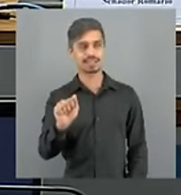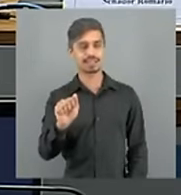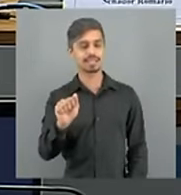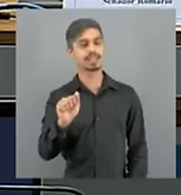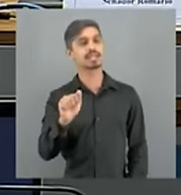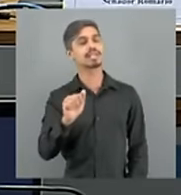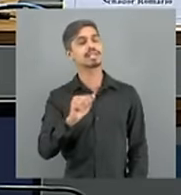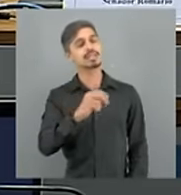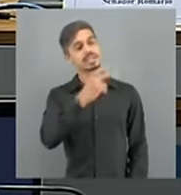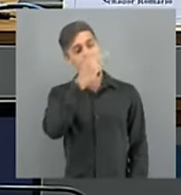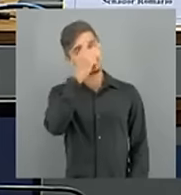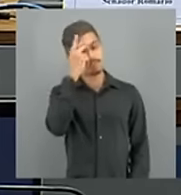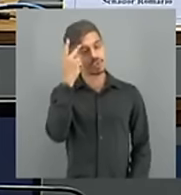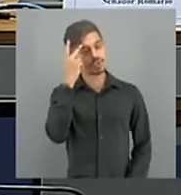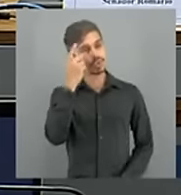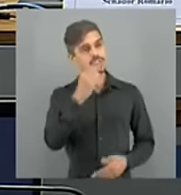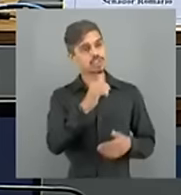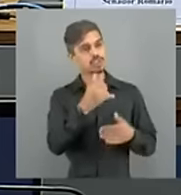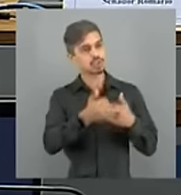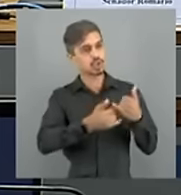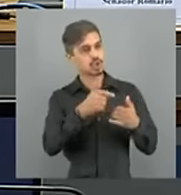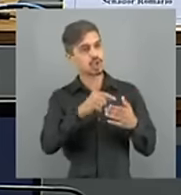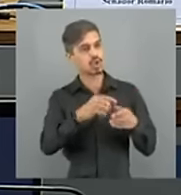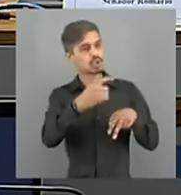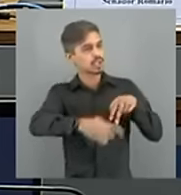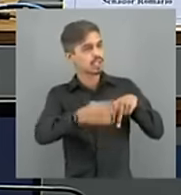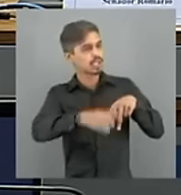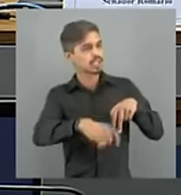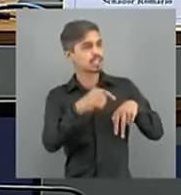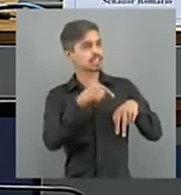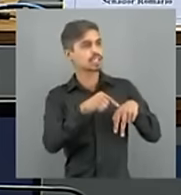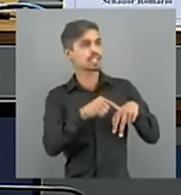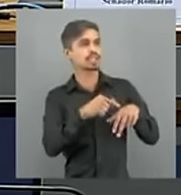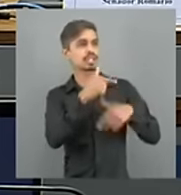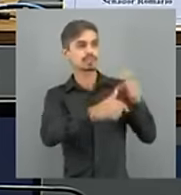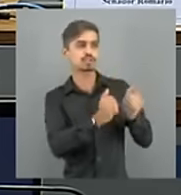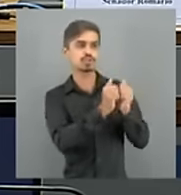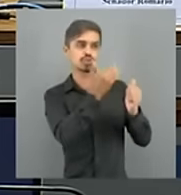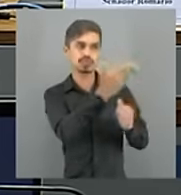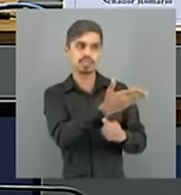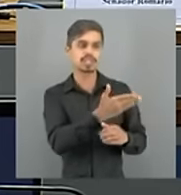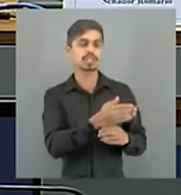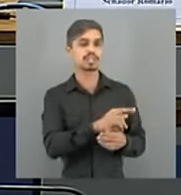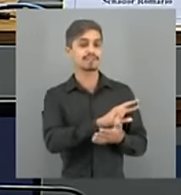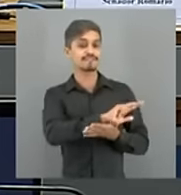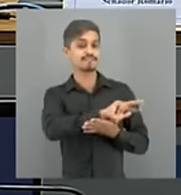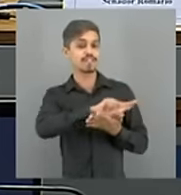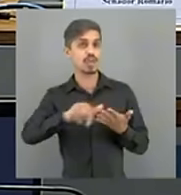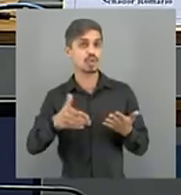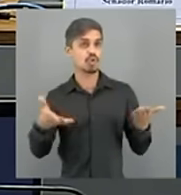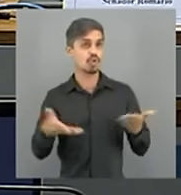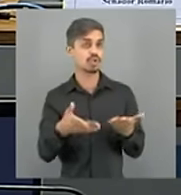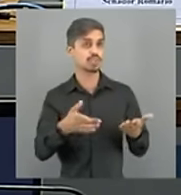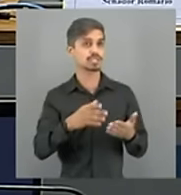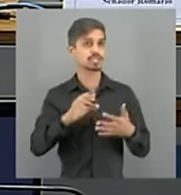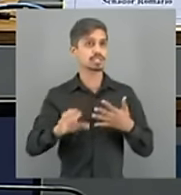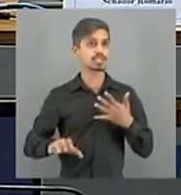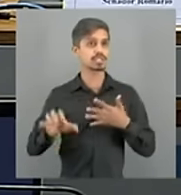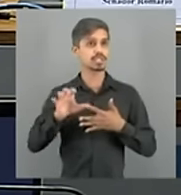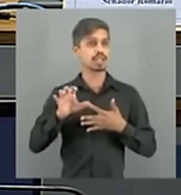jogadores que trabalharam com você, existem muitos desses jogadores que hoje estão na Série